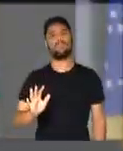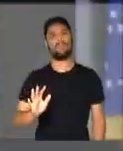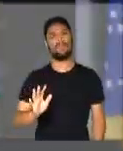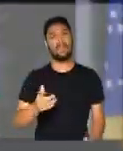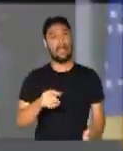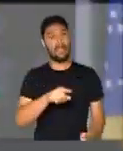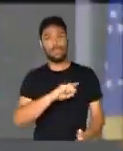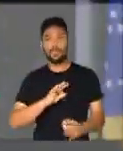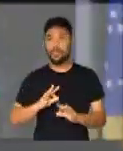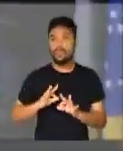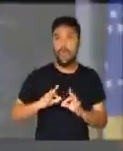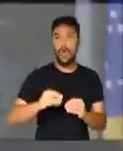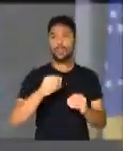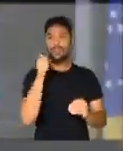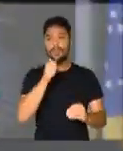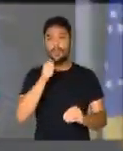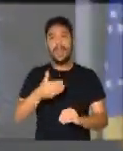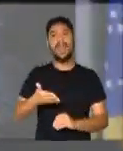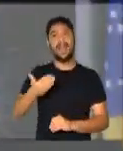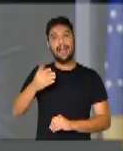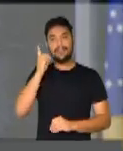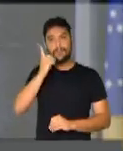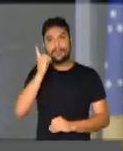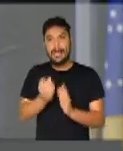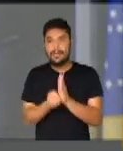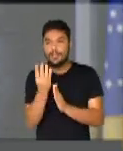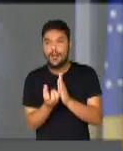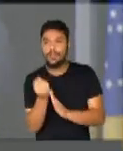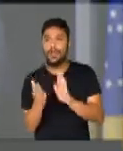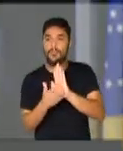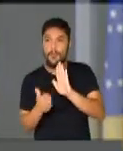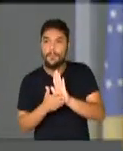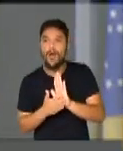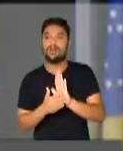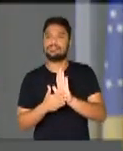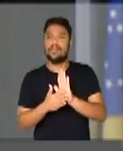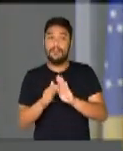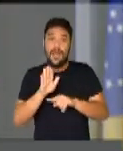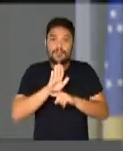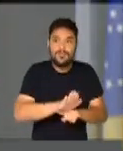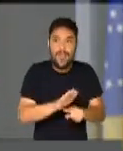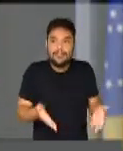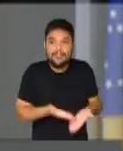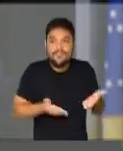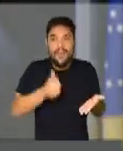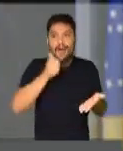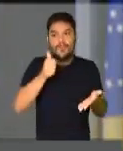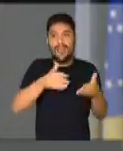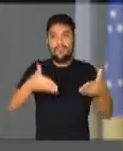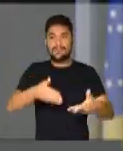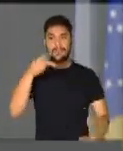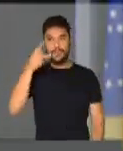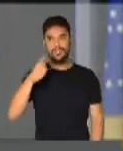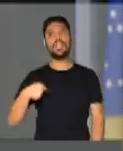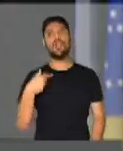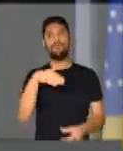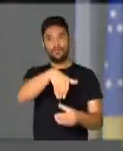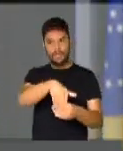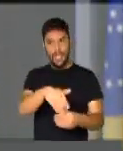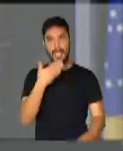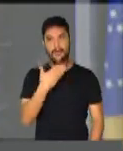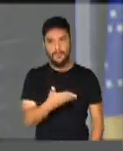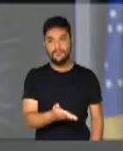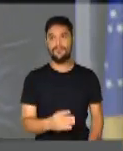as propostas que pudessem aumentar a participação das mulheres na política. E eu gostaria aqui de mais